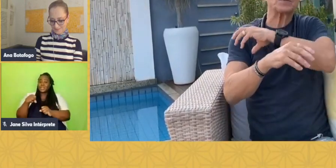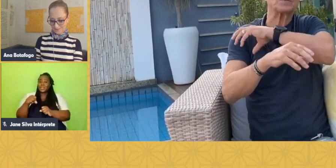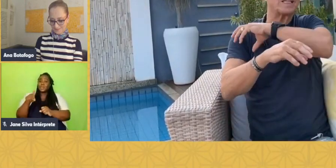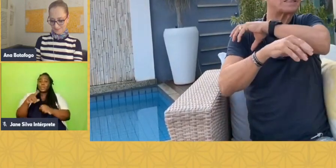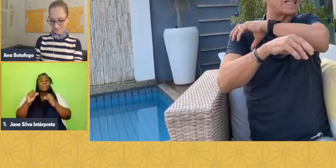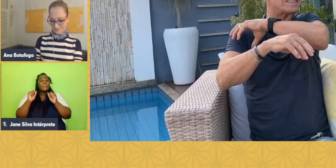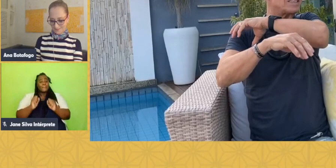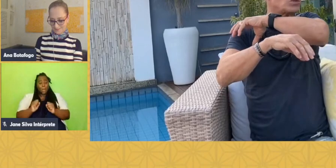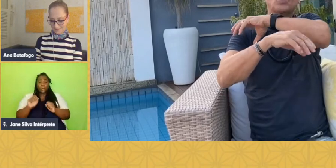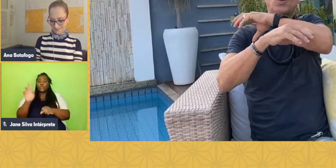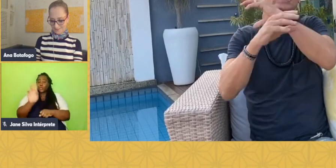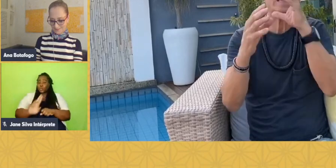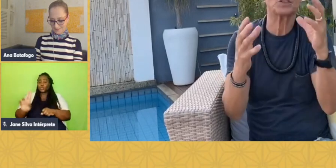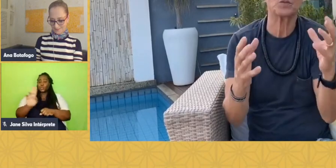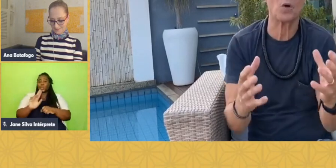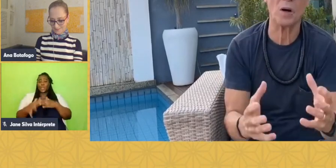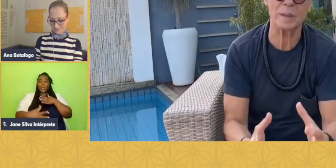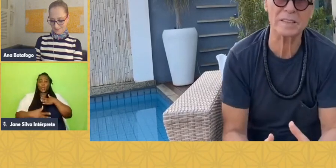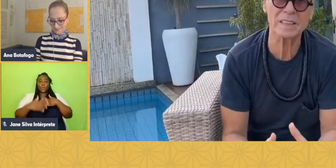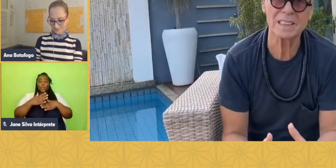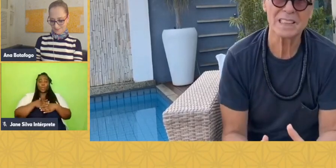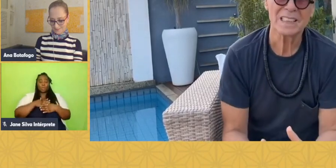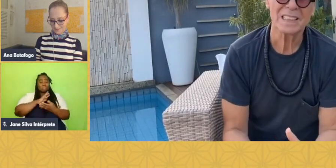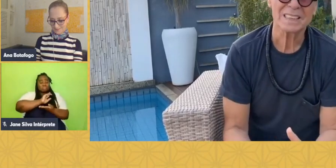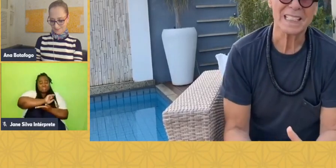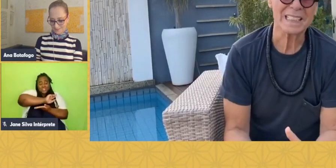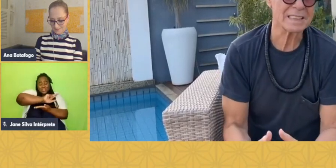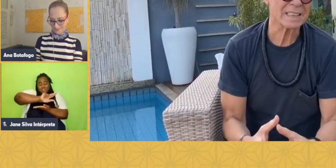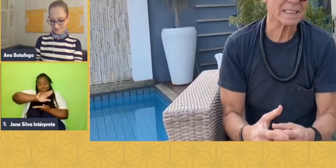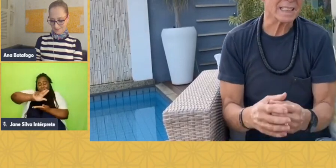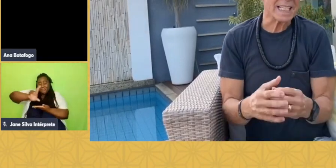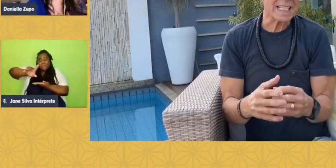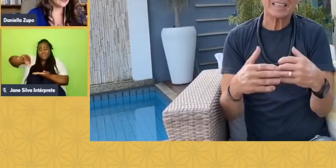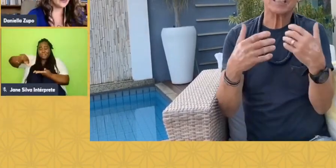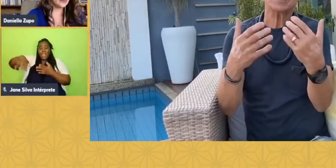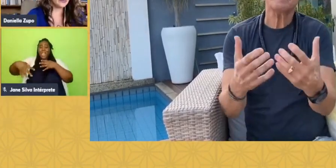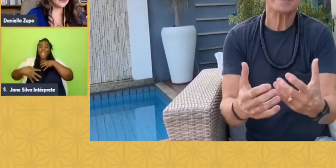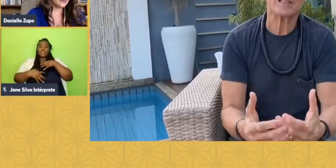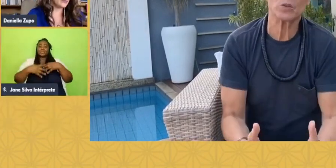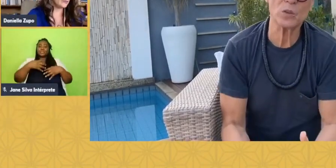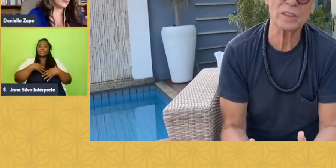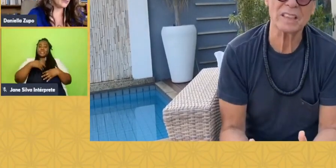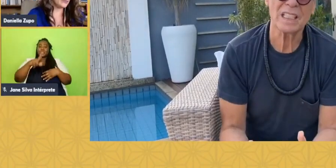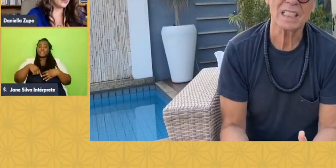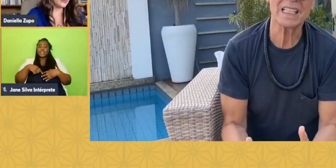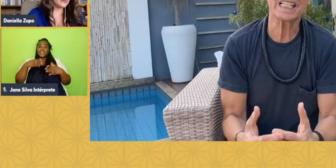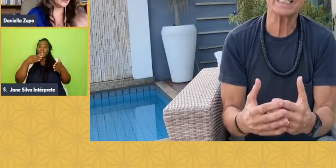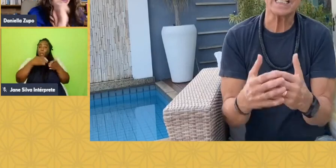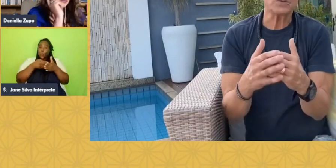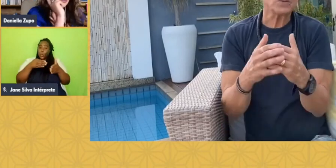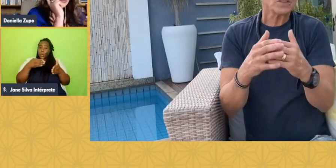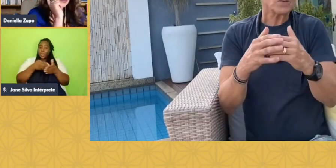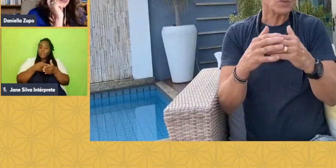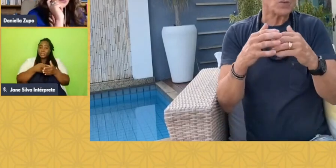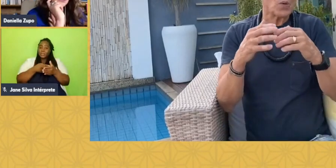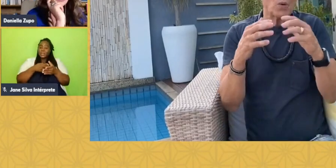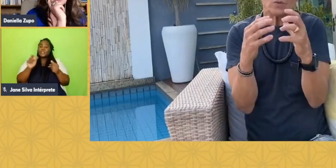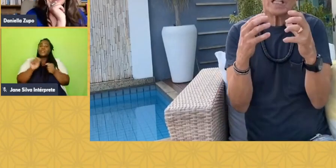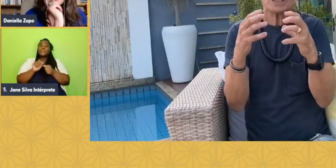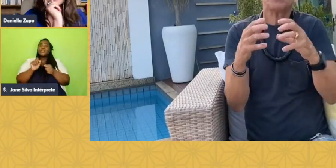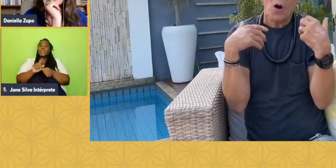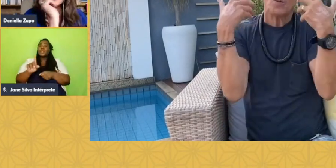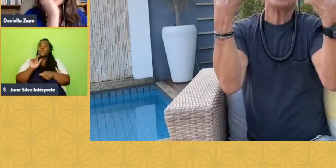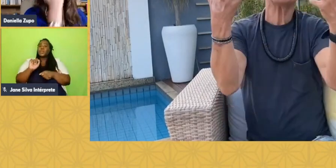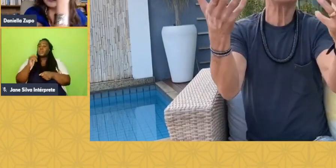seu corpo da de todas as formas né E que essas limitações de criam